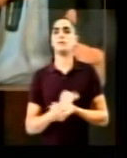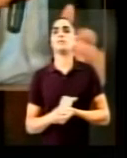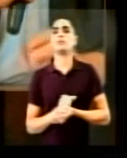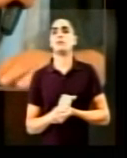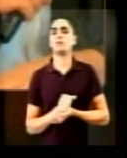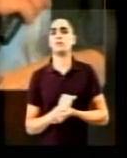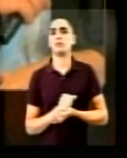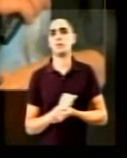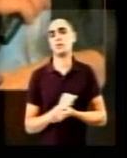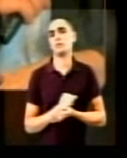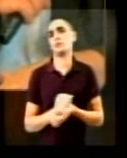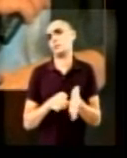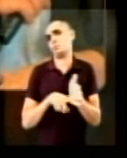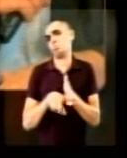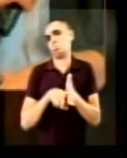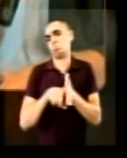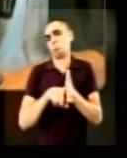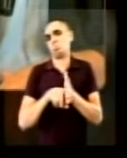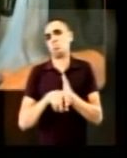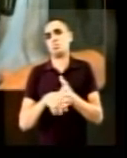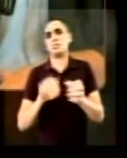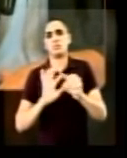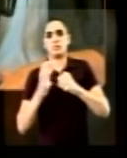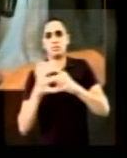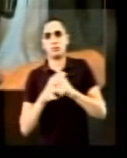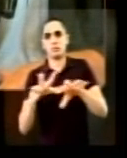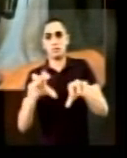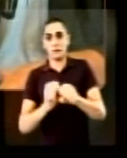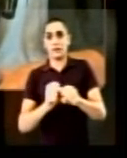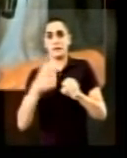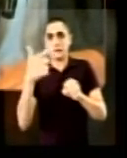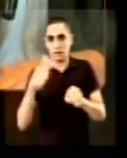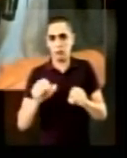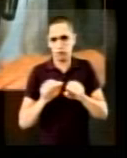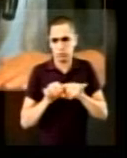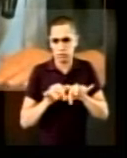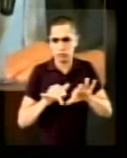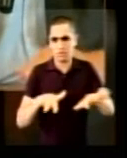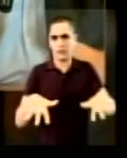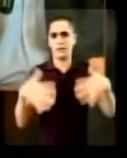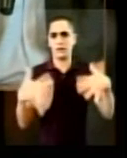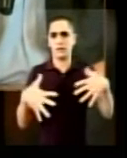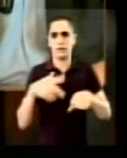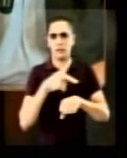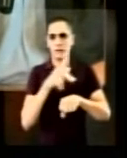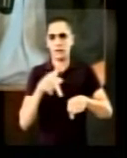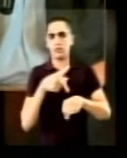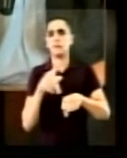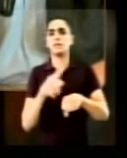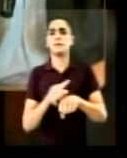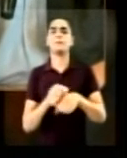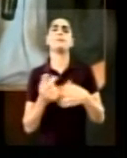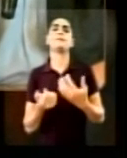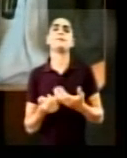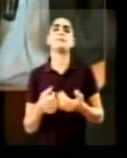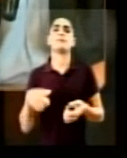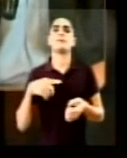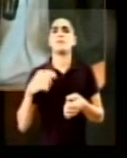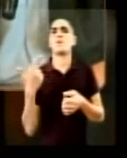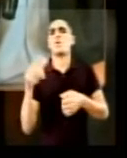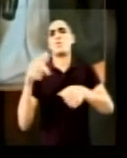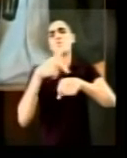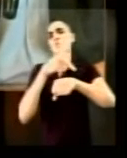Segunda onda de coronavírus. Quais os países da Europa que se encontram em eminência de segunda